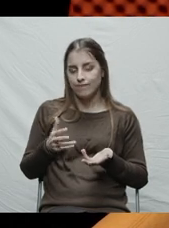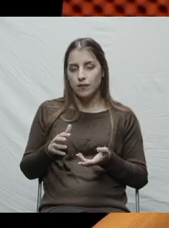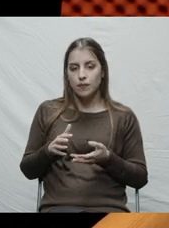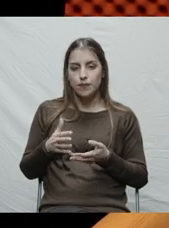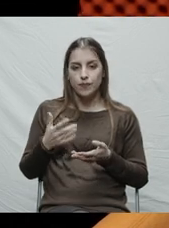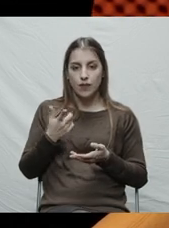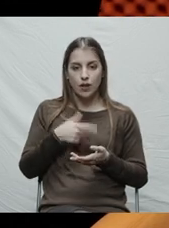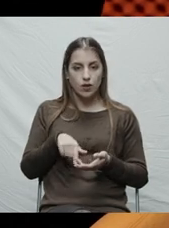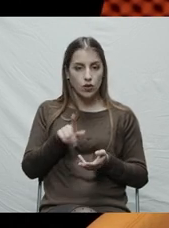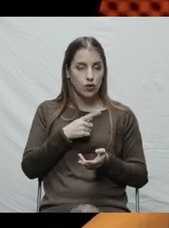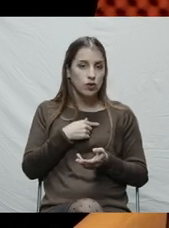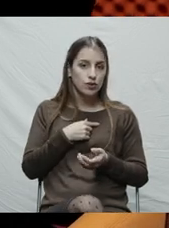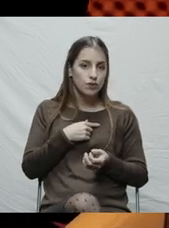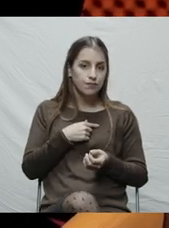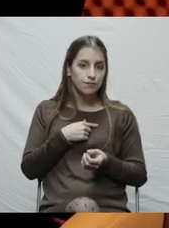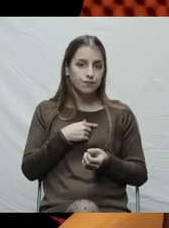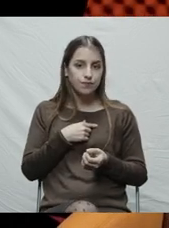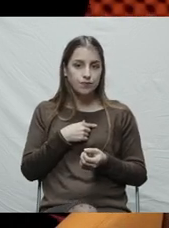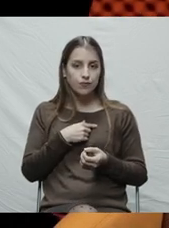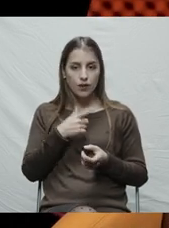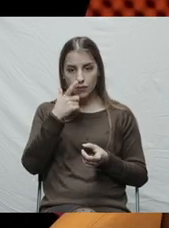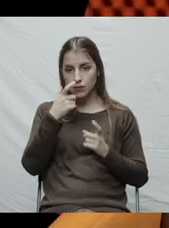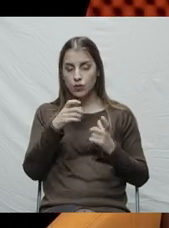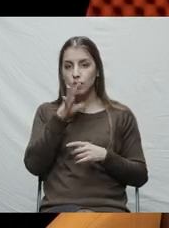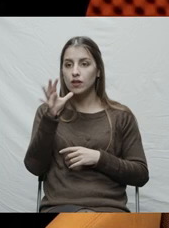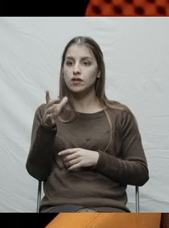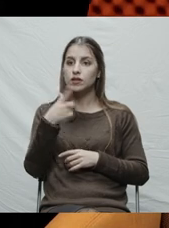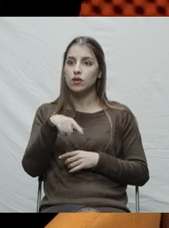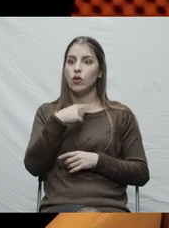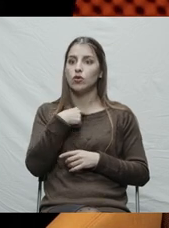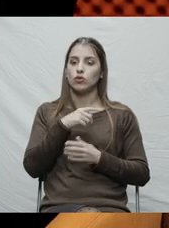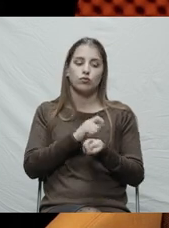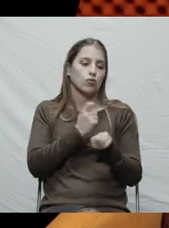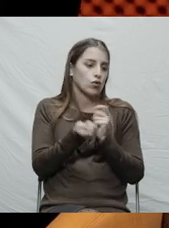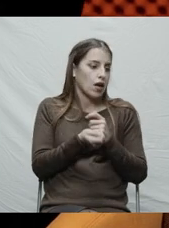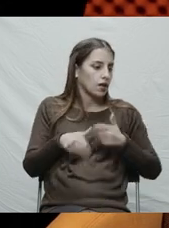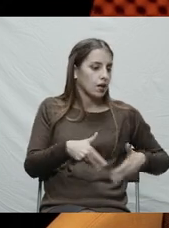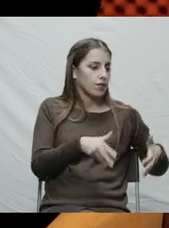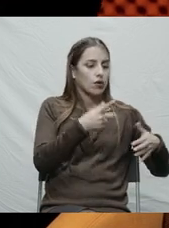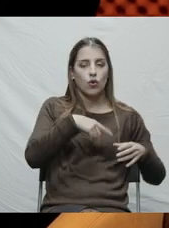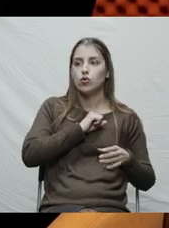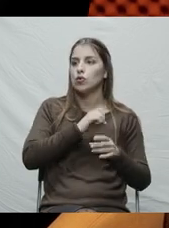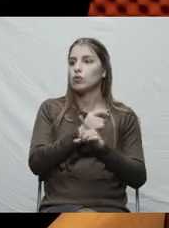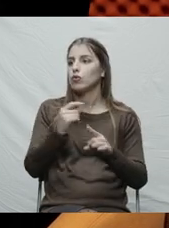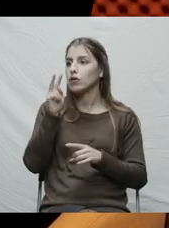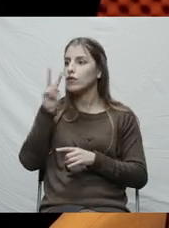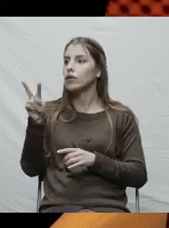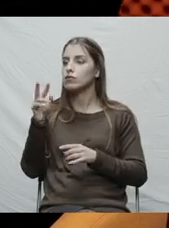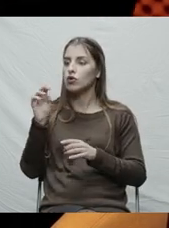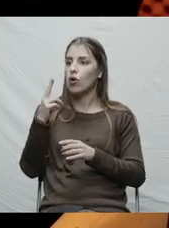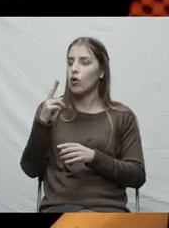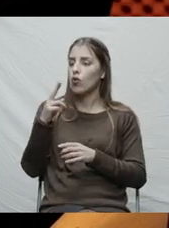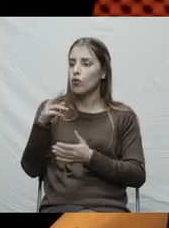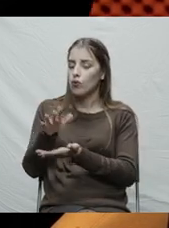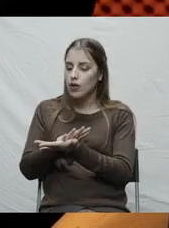Uhum. Não porque nós não vamos exatamente... A pessoa diz aquilo e nós não vamos mudar a nossa trajetória. Acho que é isso que eu quero dizer.